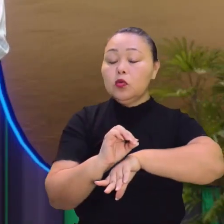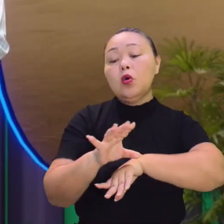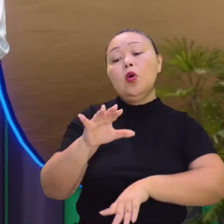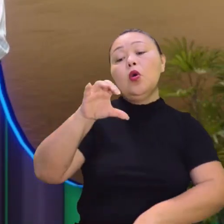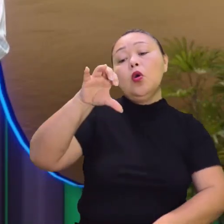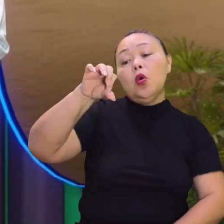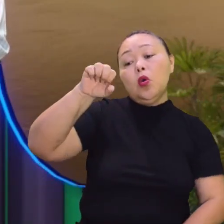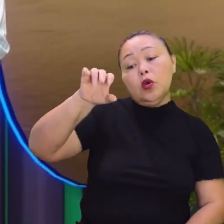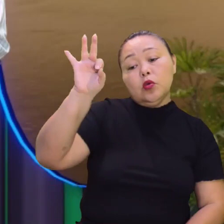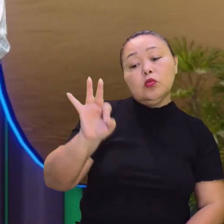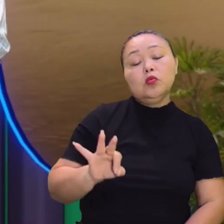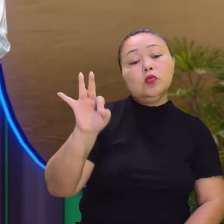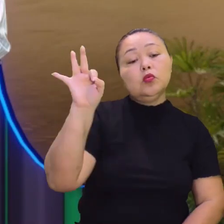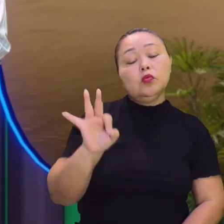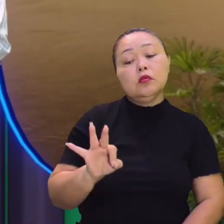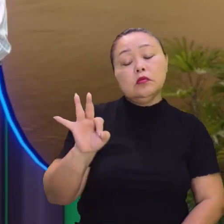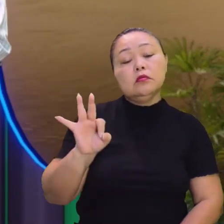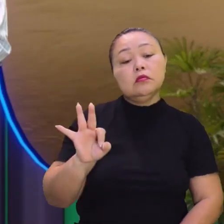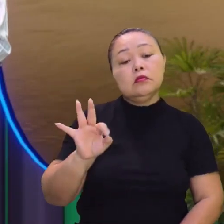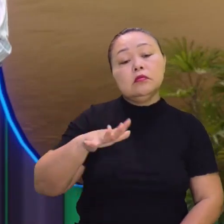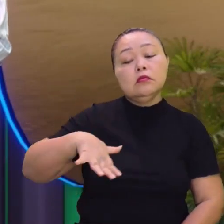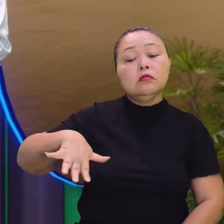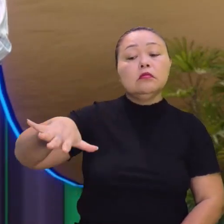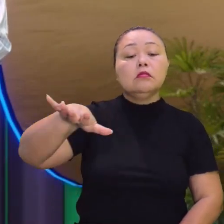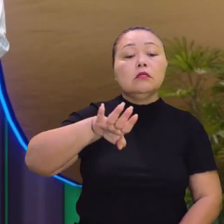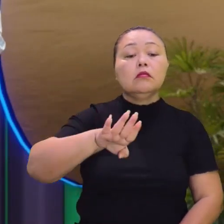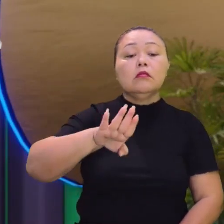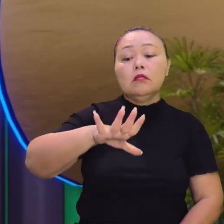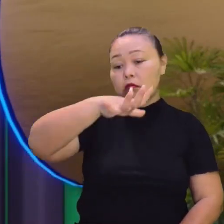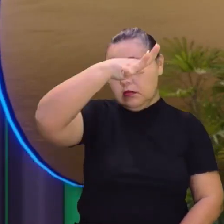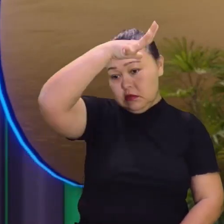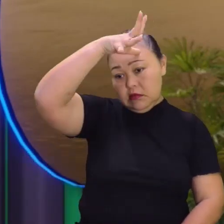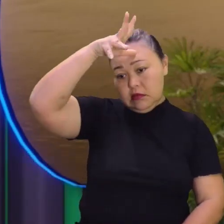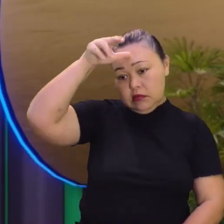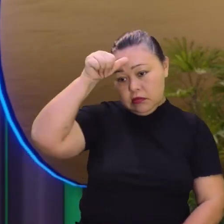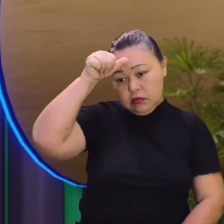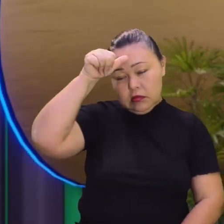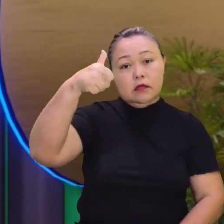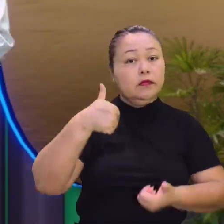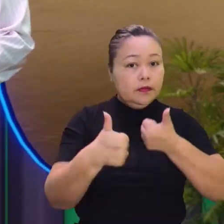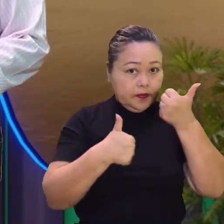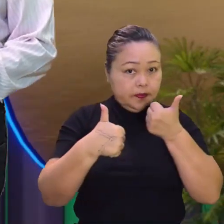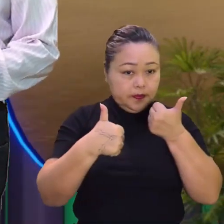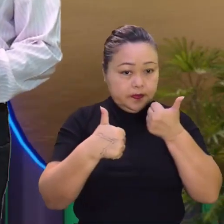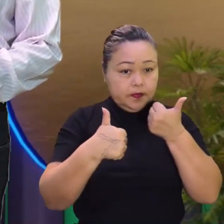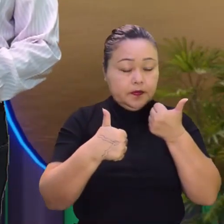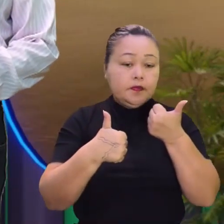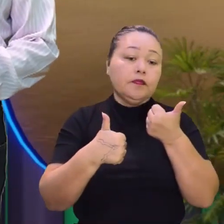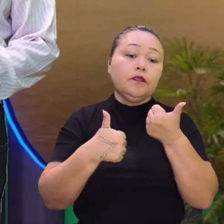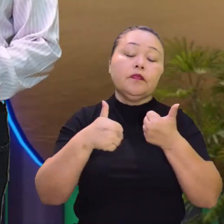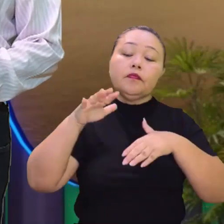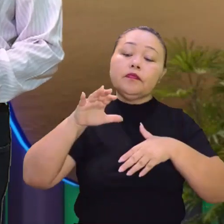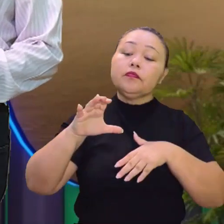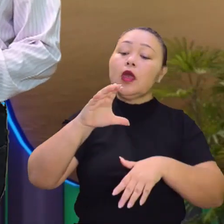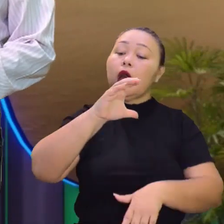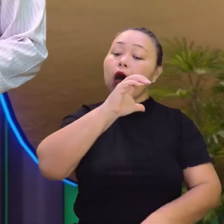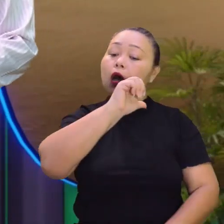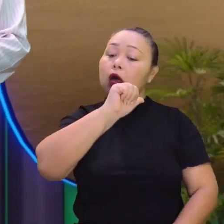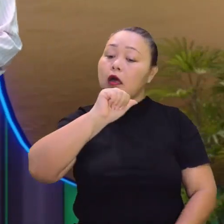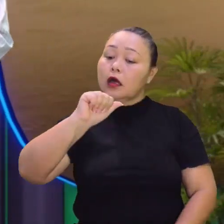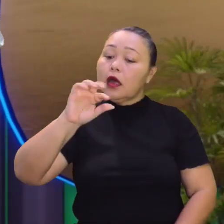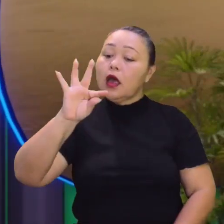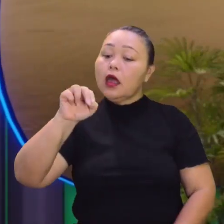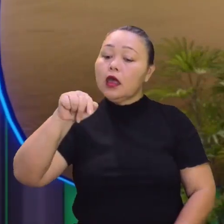do estado de Rondônia compreende o bioma amazônico, beleza? Então, caatinga nós temos